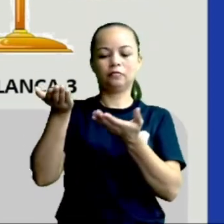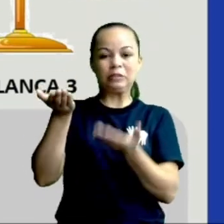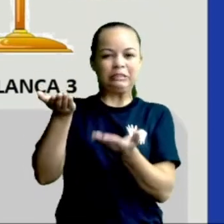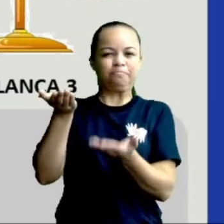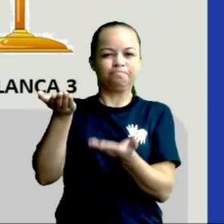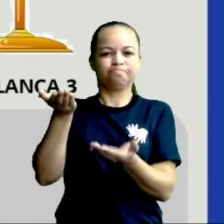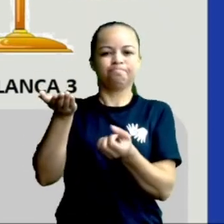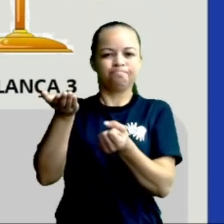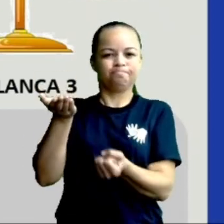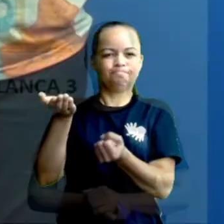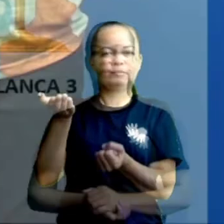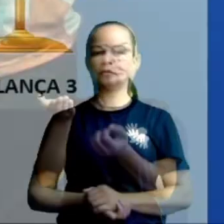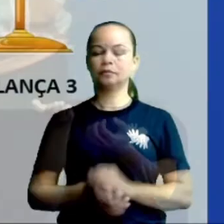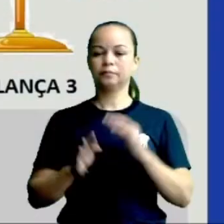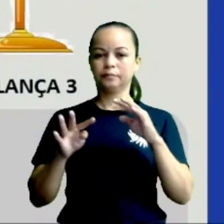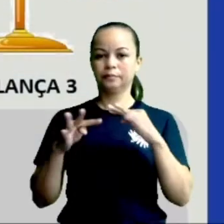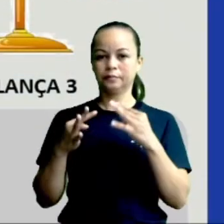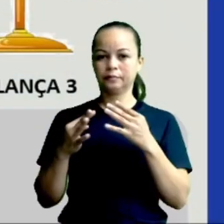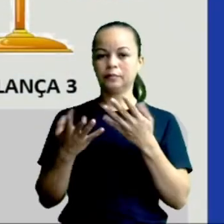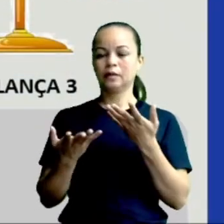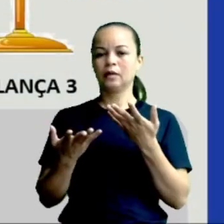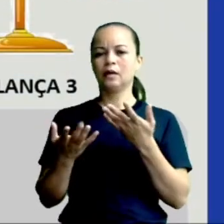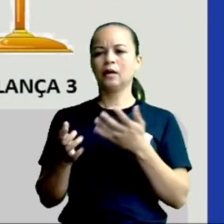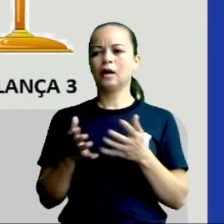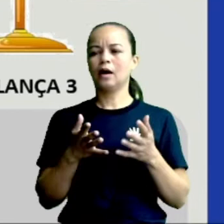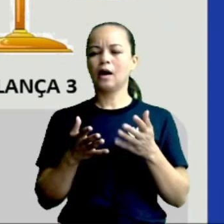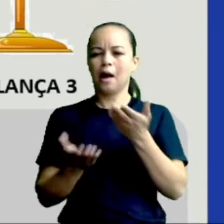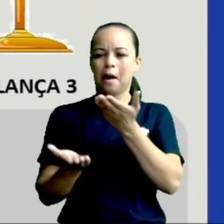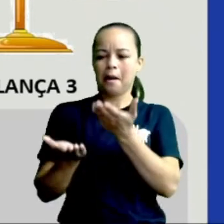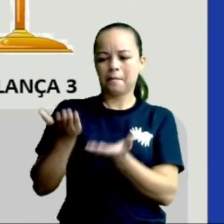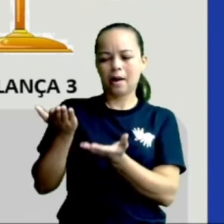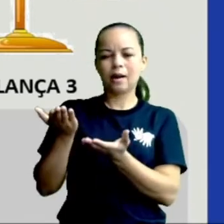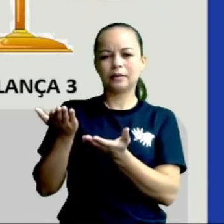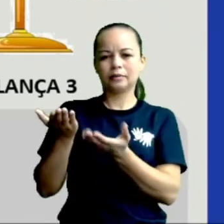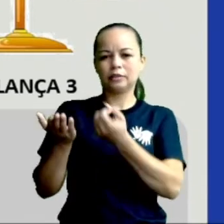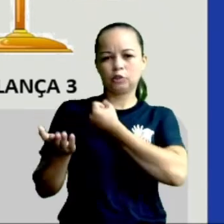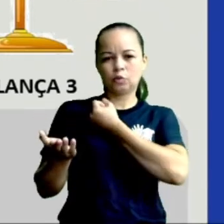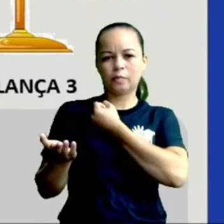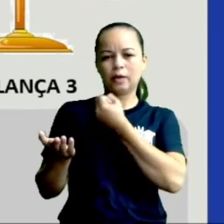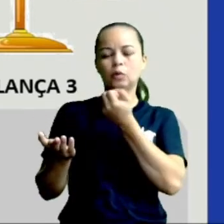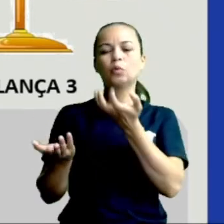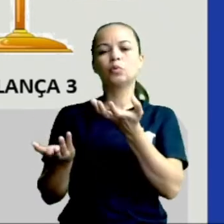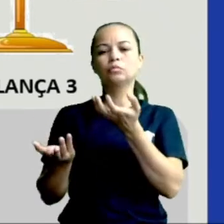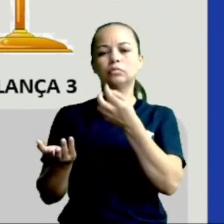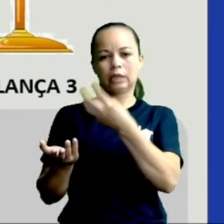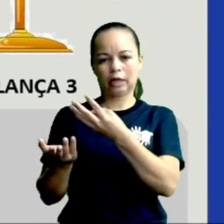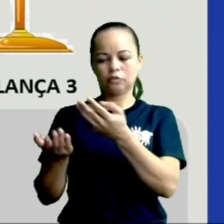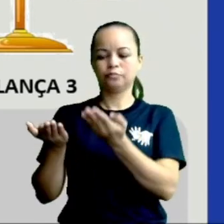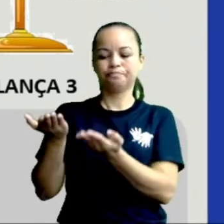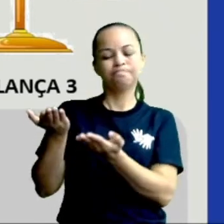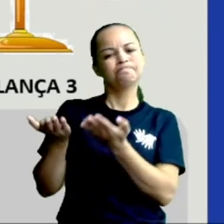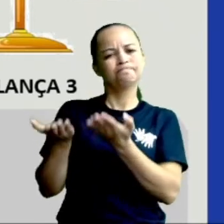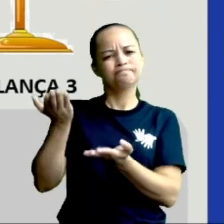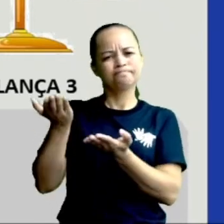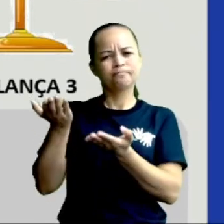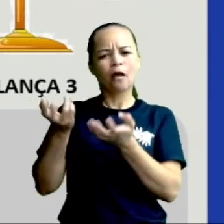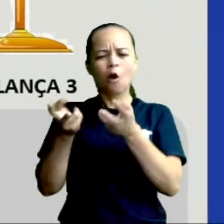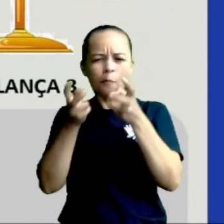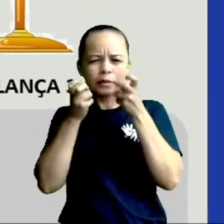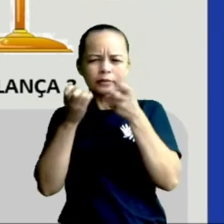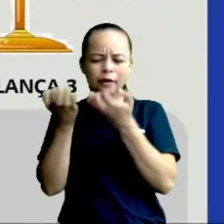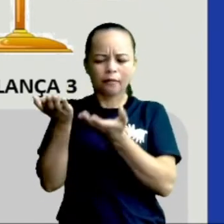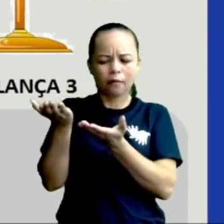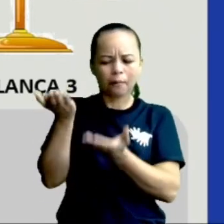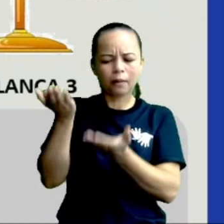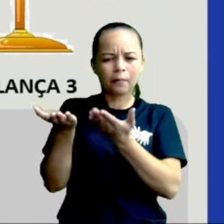o de baixo porque então presta atenção a balança número 3 presta bem atenção nela Observe aqui um